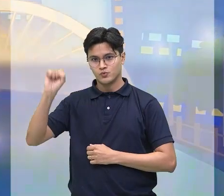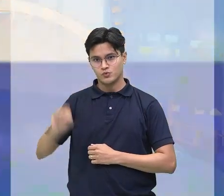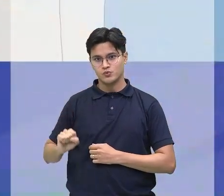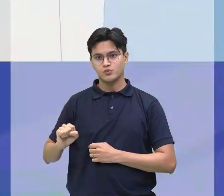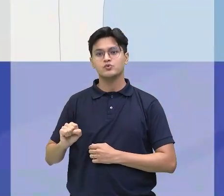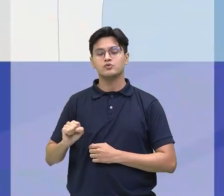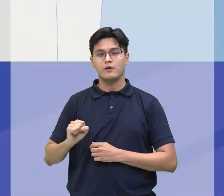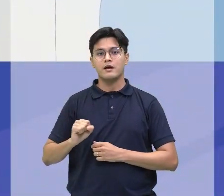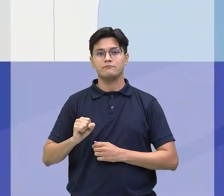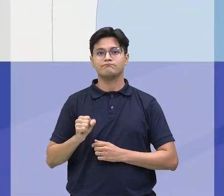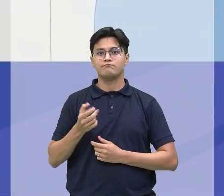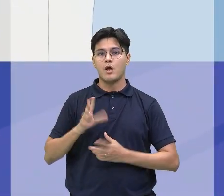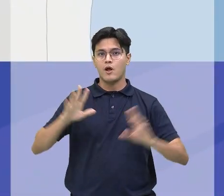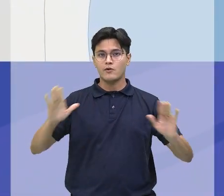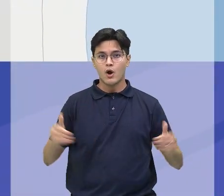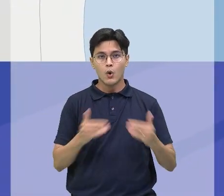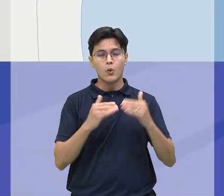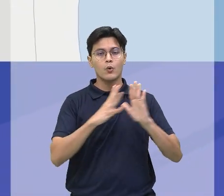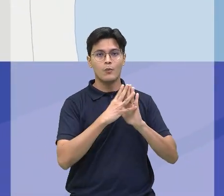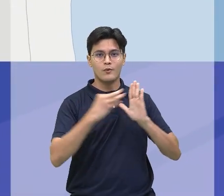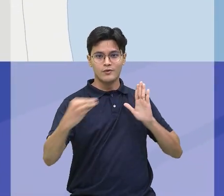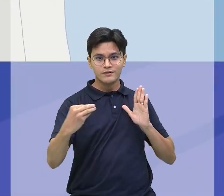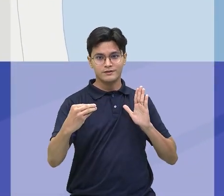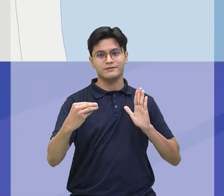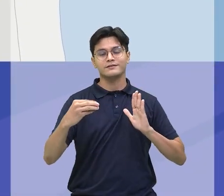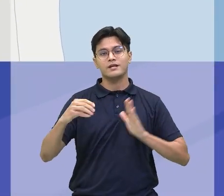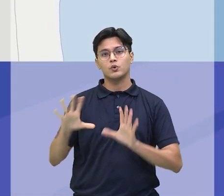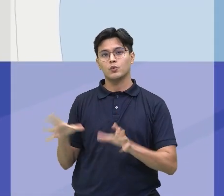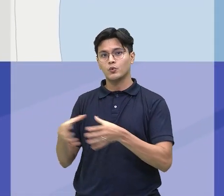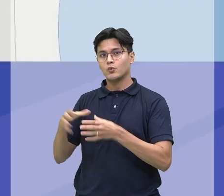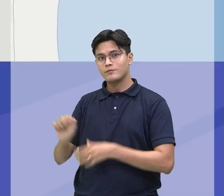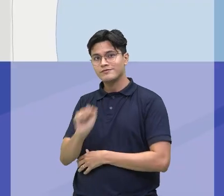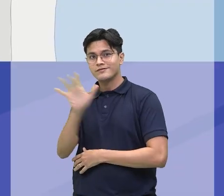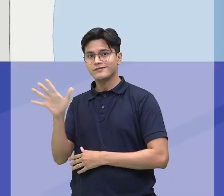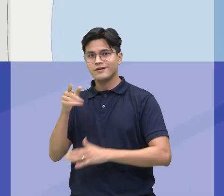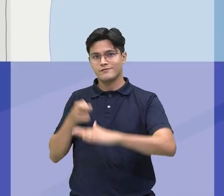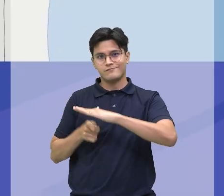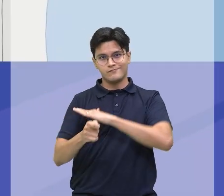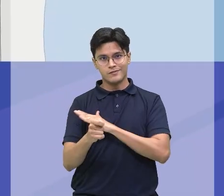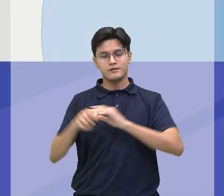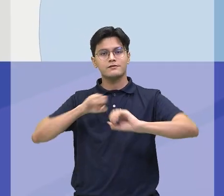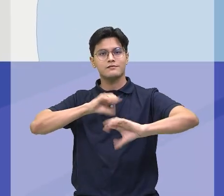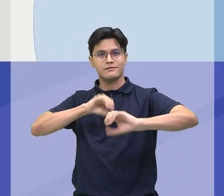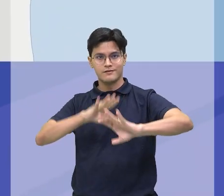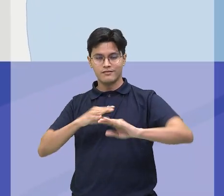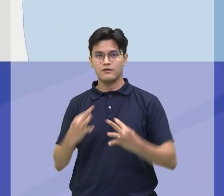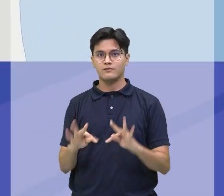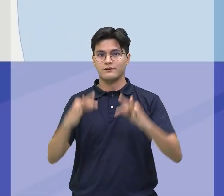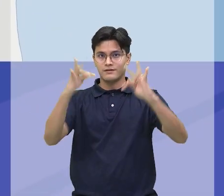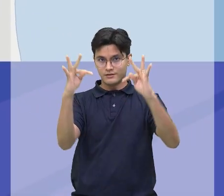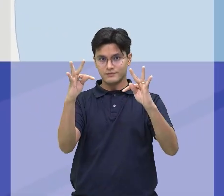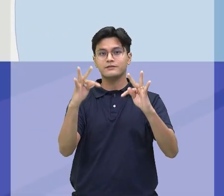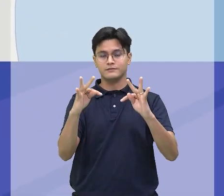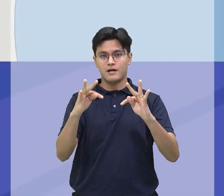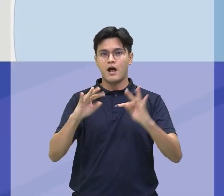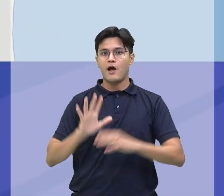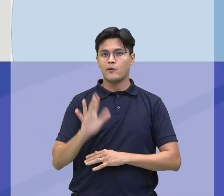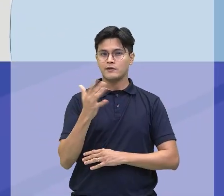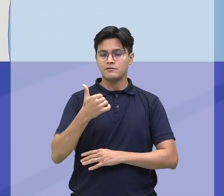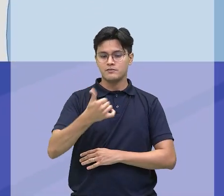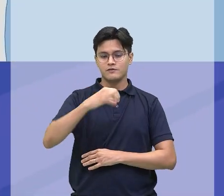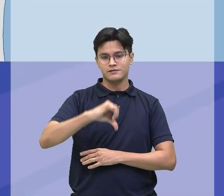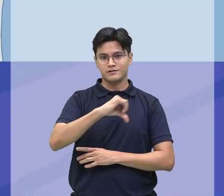país investiu em exportações, educação e tecnologia. Superou a crise de 1997 e